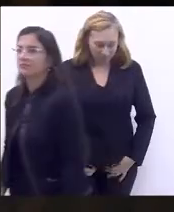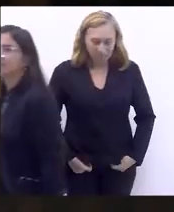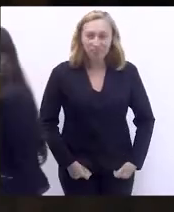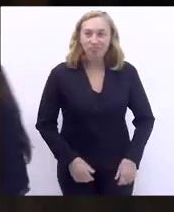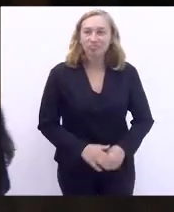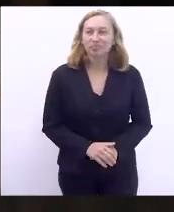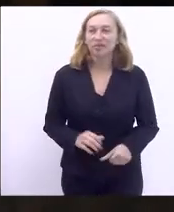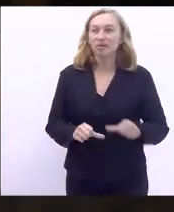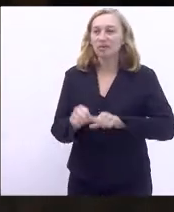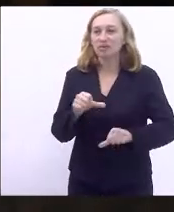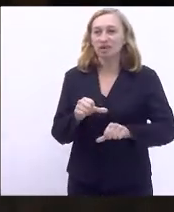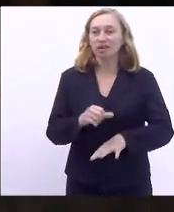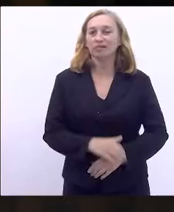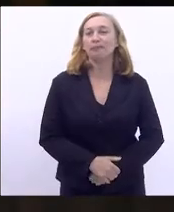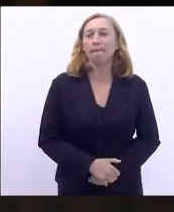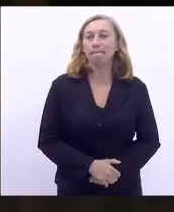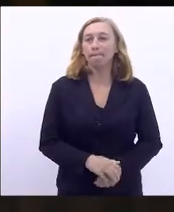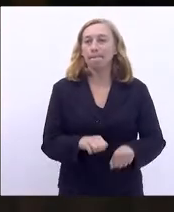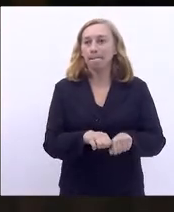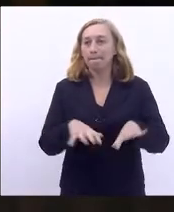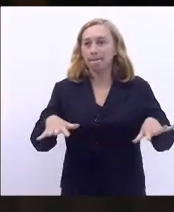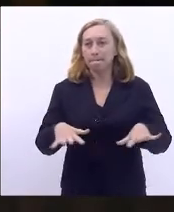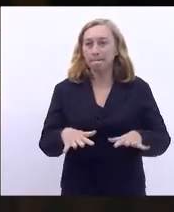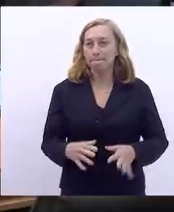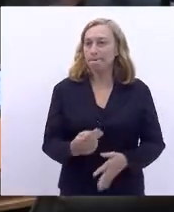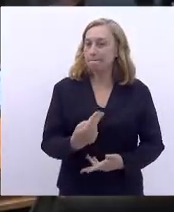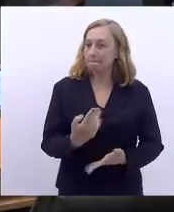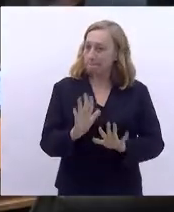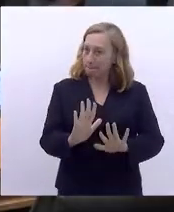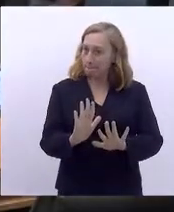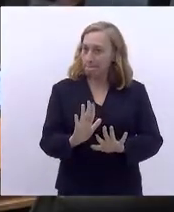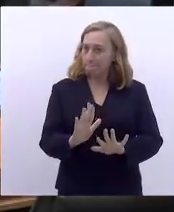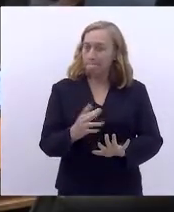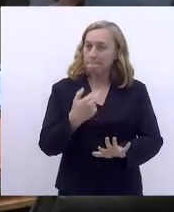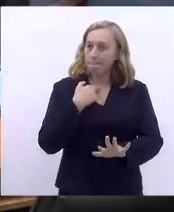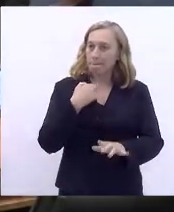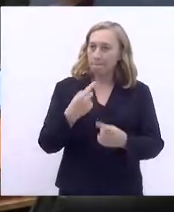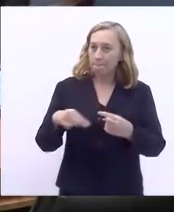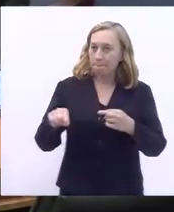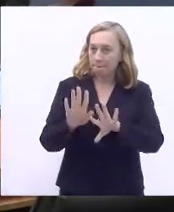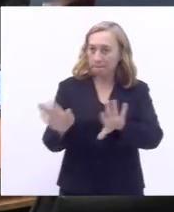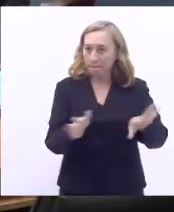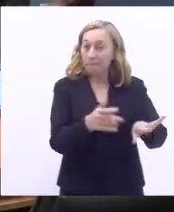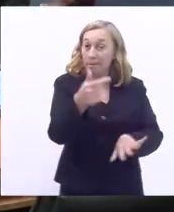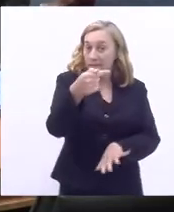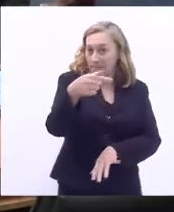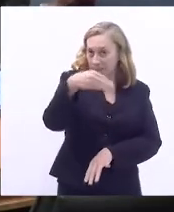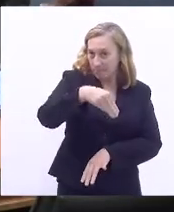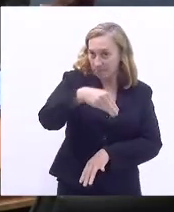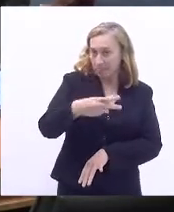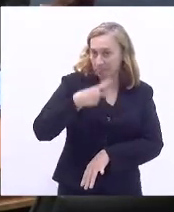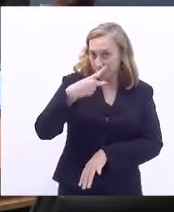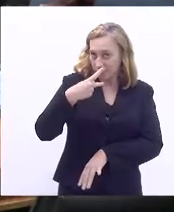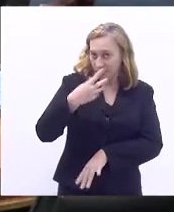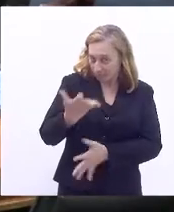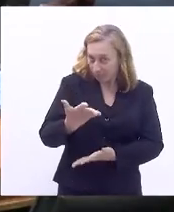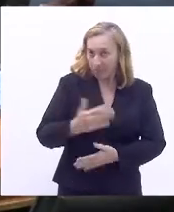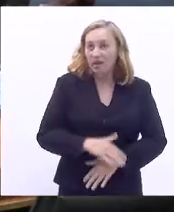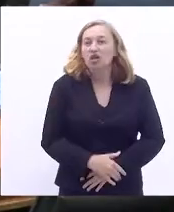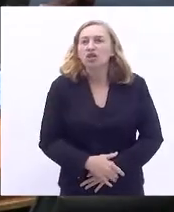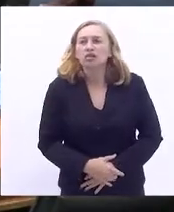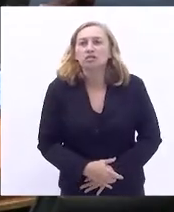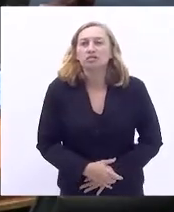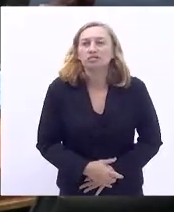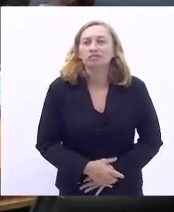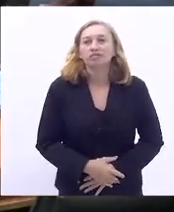contrário. Eu não posso apartear o presidente. Mas não, se quiser, pode, eu posso... Vossa Excelência usou 7 minutos da palavra. Agora, só, por favor. Presidente, eu